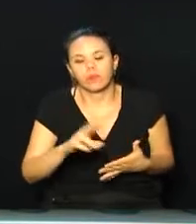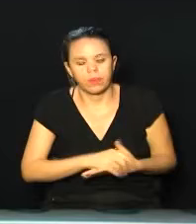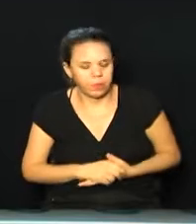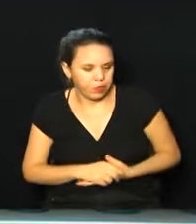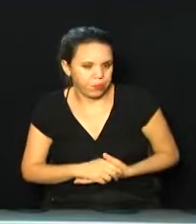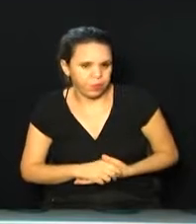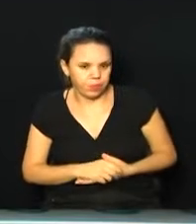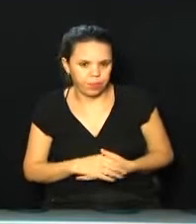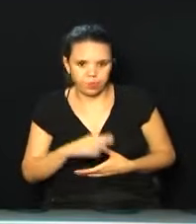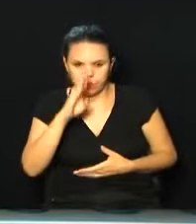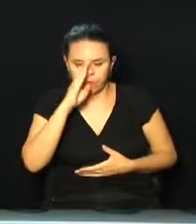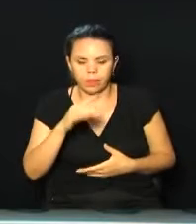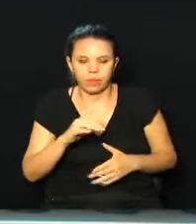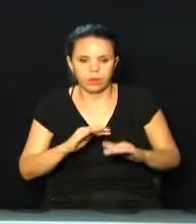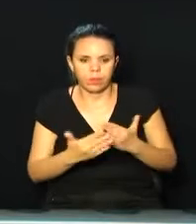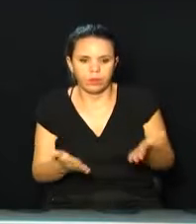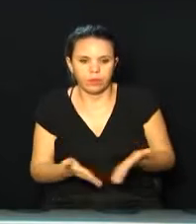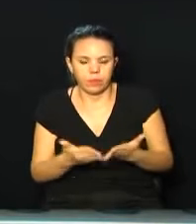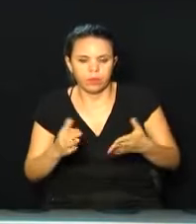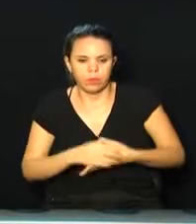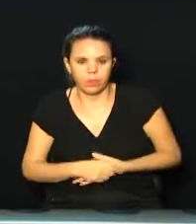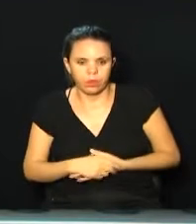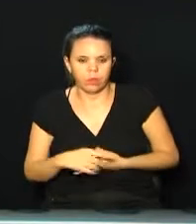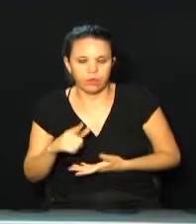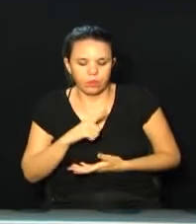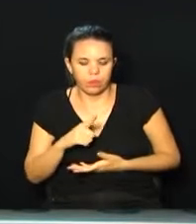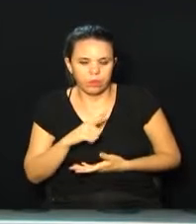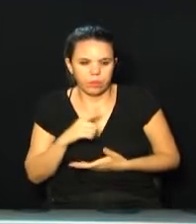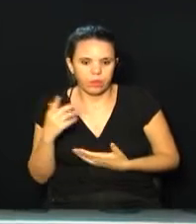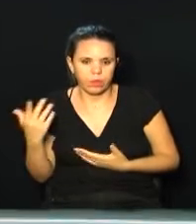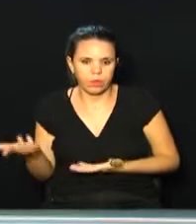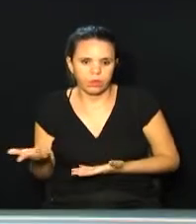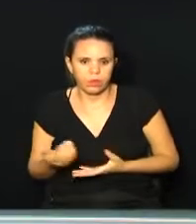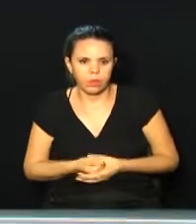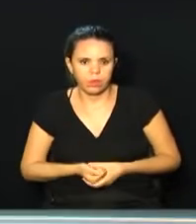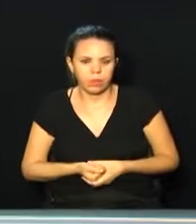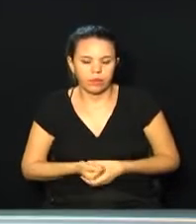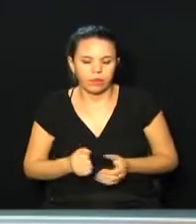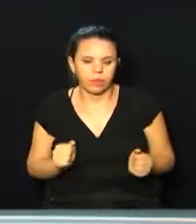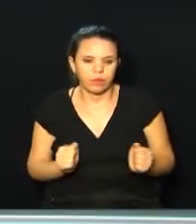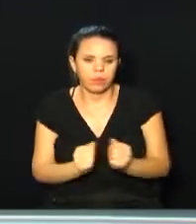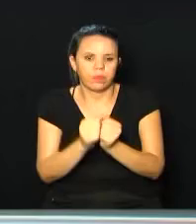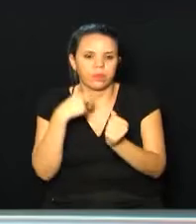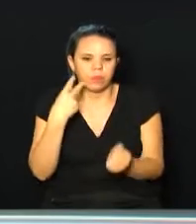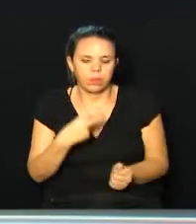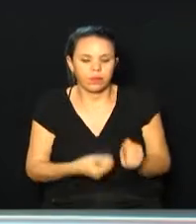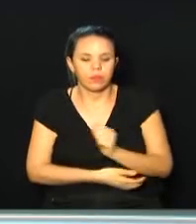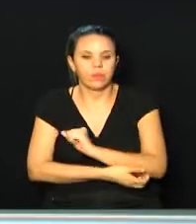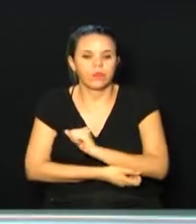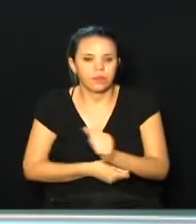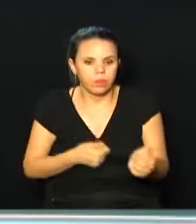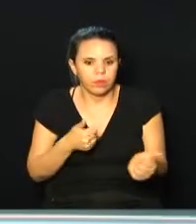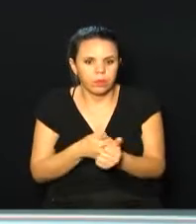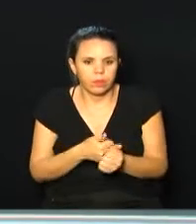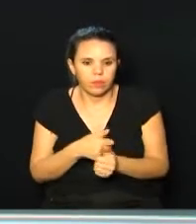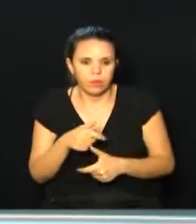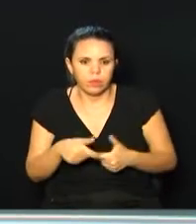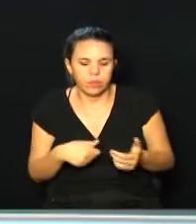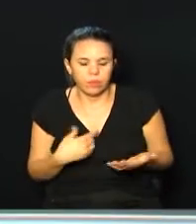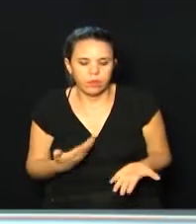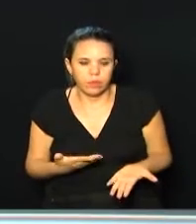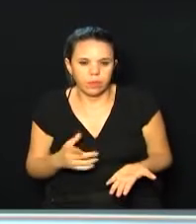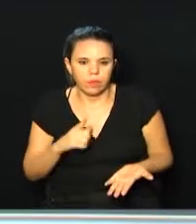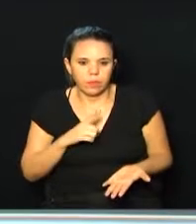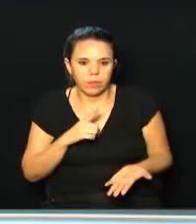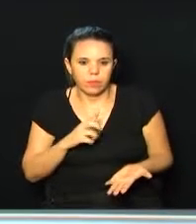tá? Principalmente na periferia. Então, nós temos que ter e estar junto, o vereador estar ali perto do executivo, para que